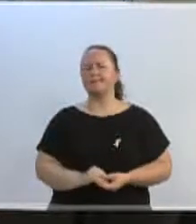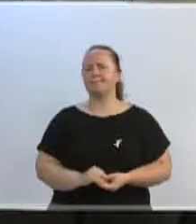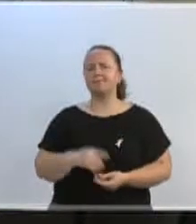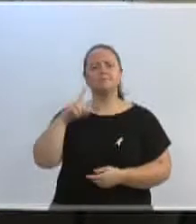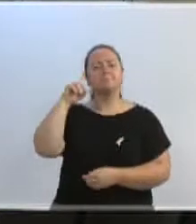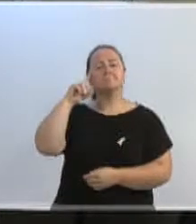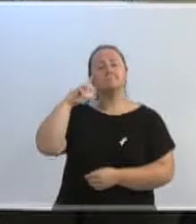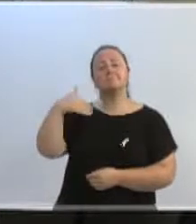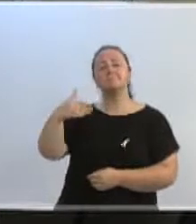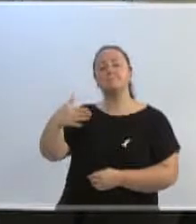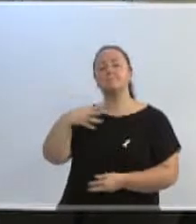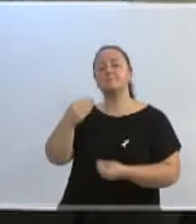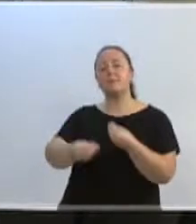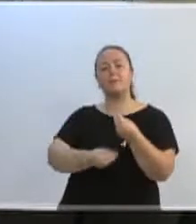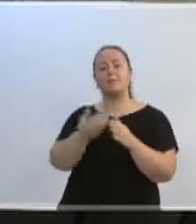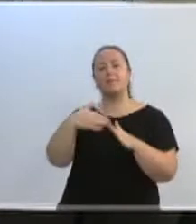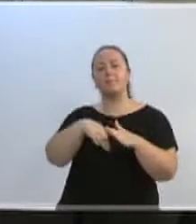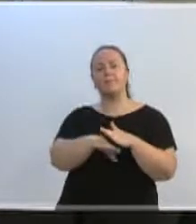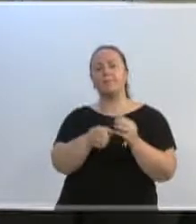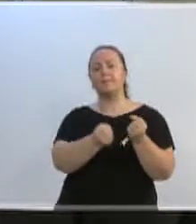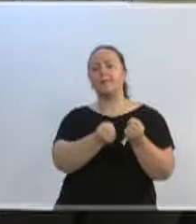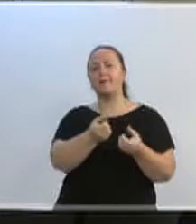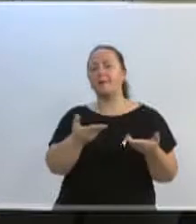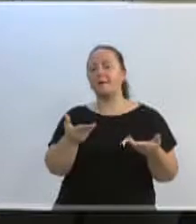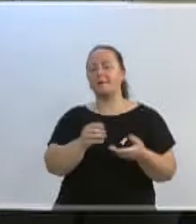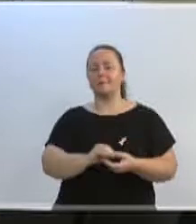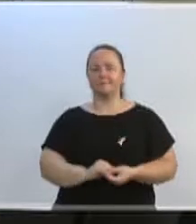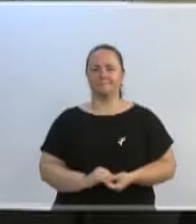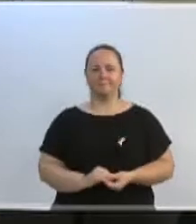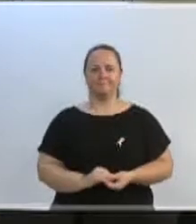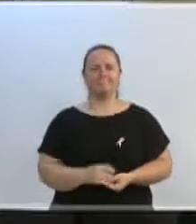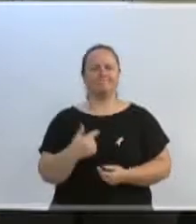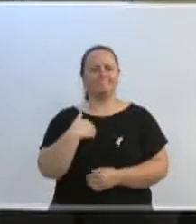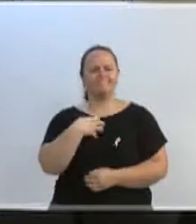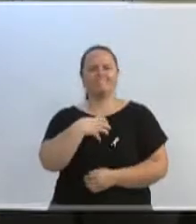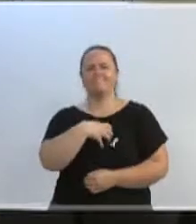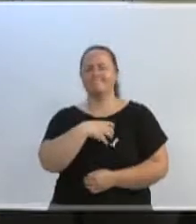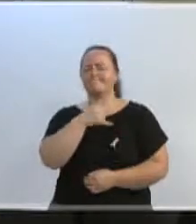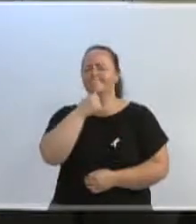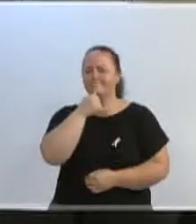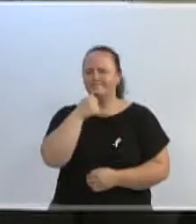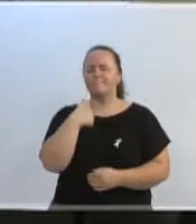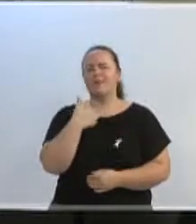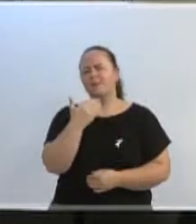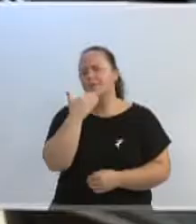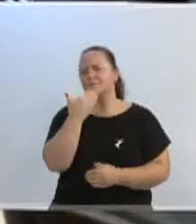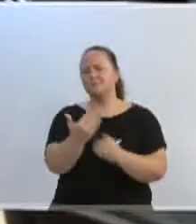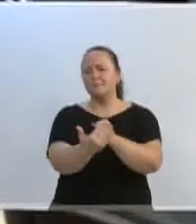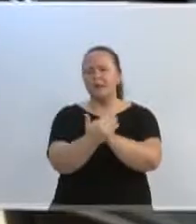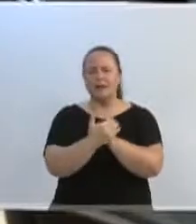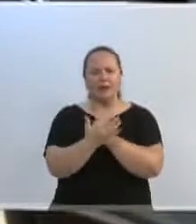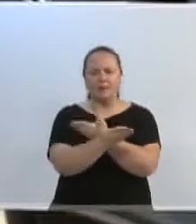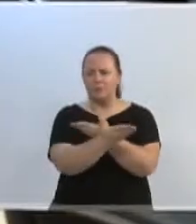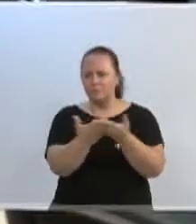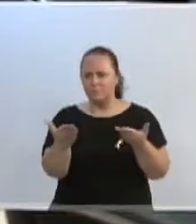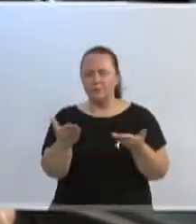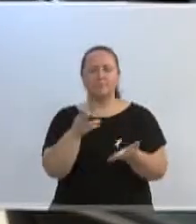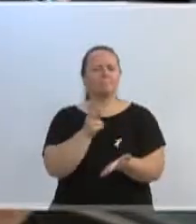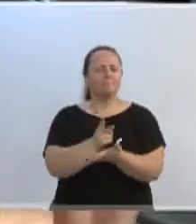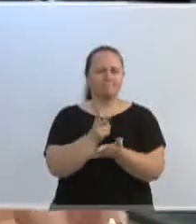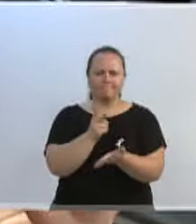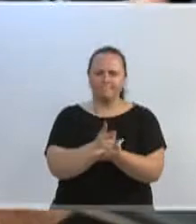dia a dia geral. Uma coisa que eu lamento muito e que eu peço a ajuda de vocês, que isso aqui continue,